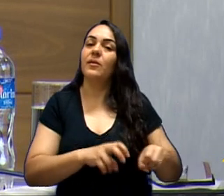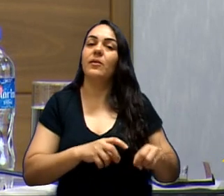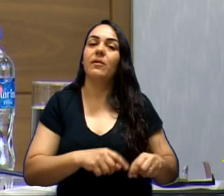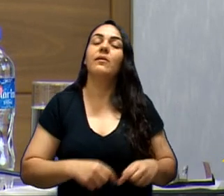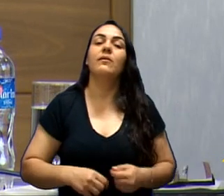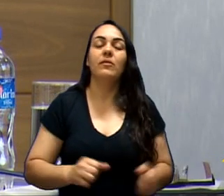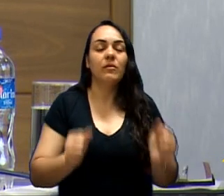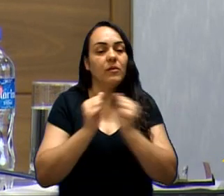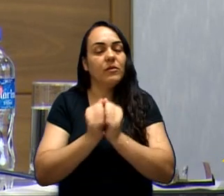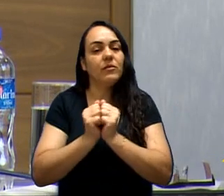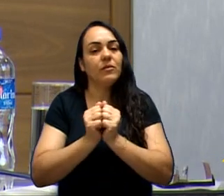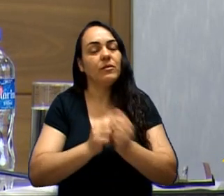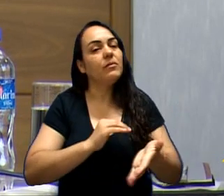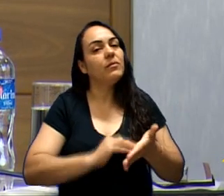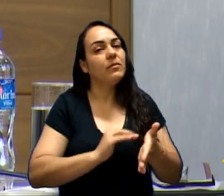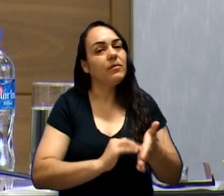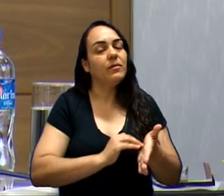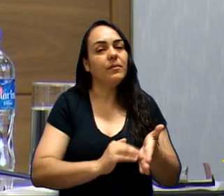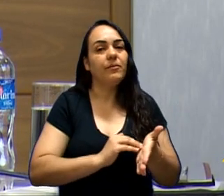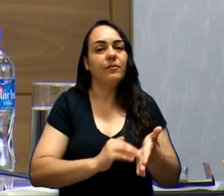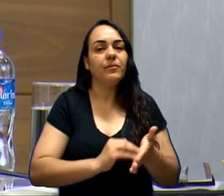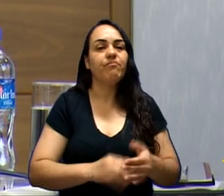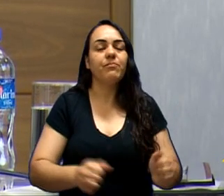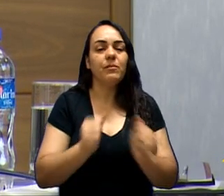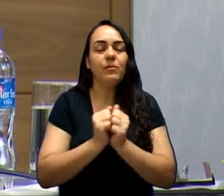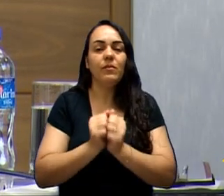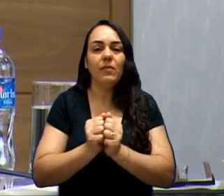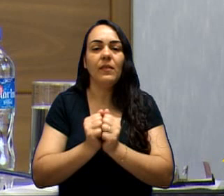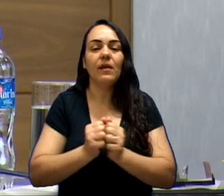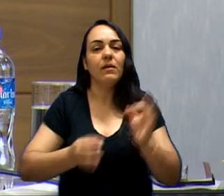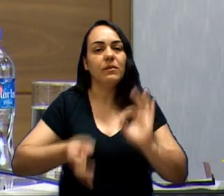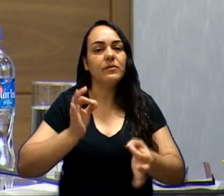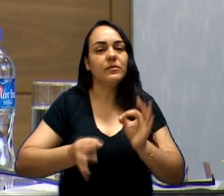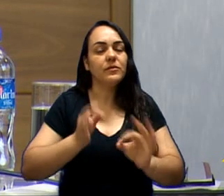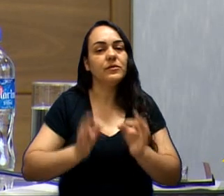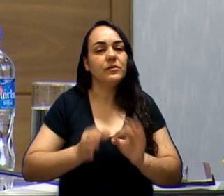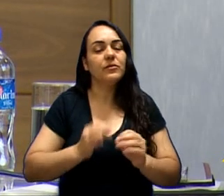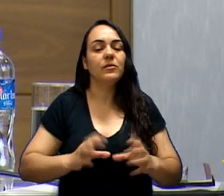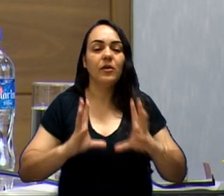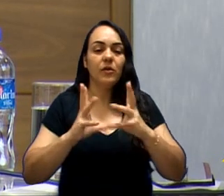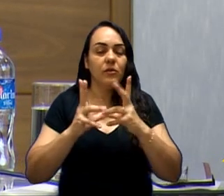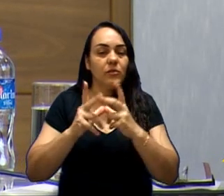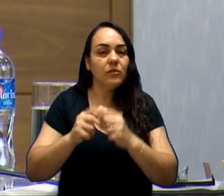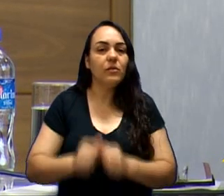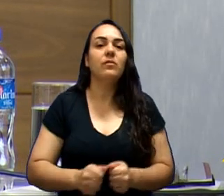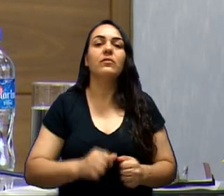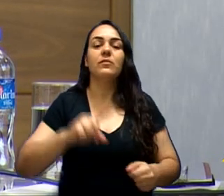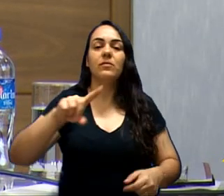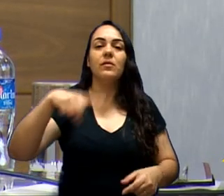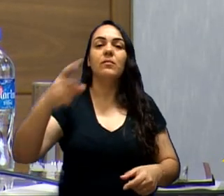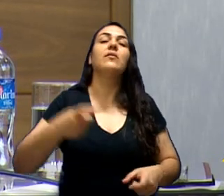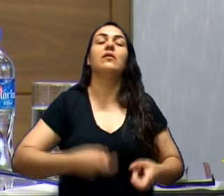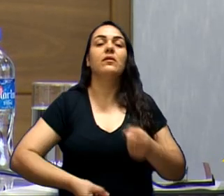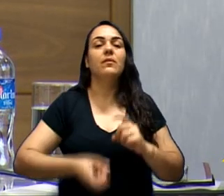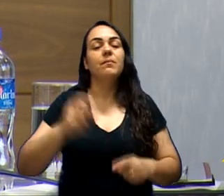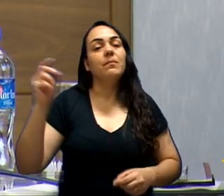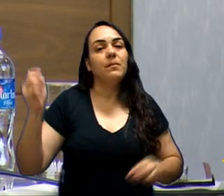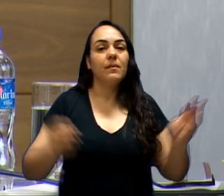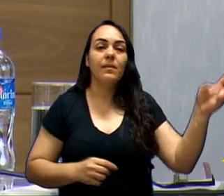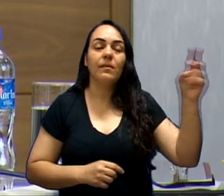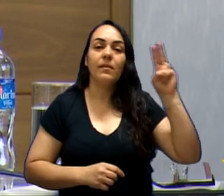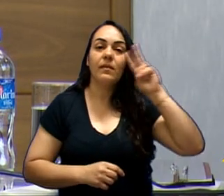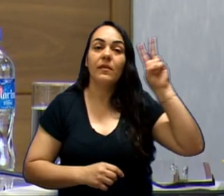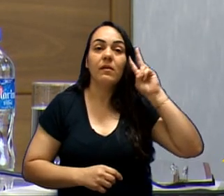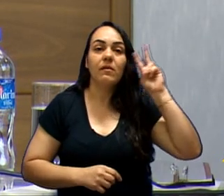com a secretária jurídica, juntamente com o secretário de Gabinete Central, se dirijam na próxima segunda-feira, às 10 horas da